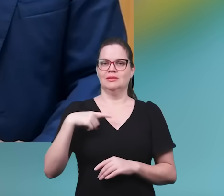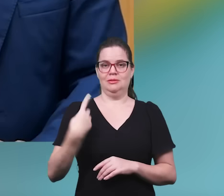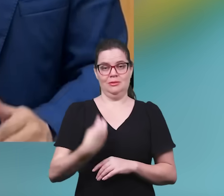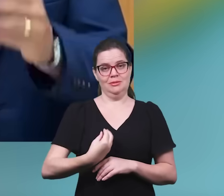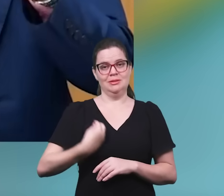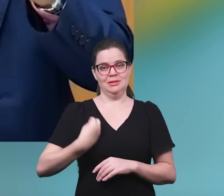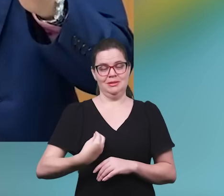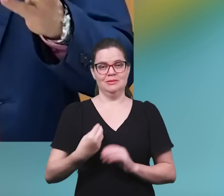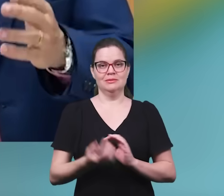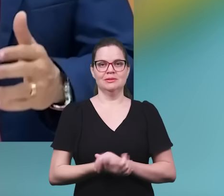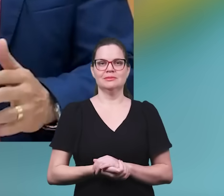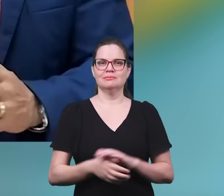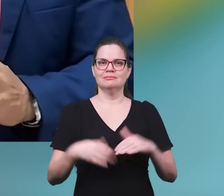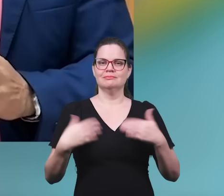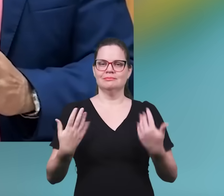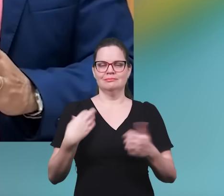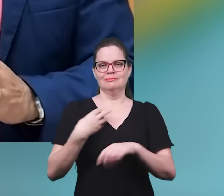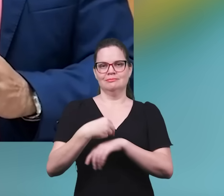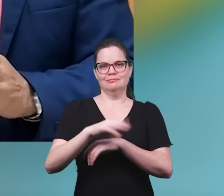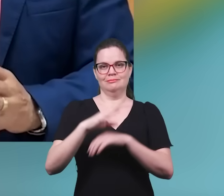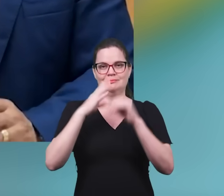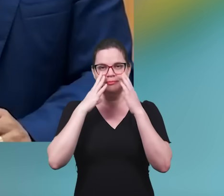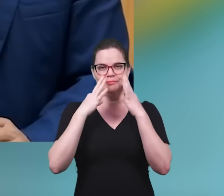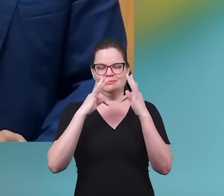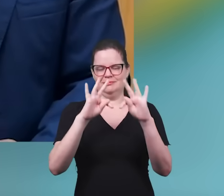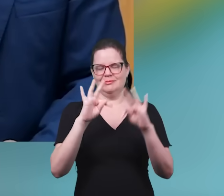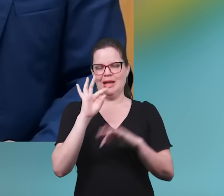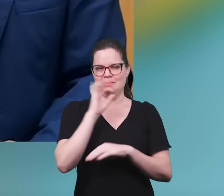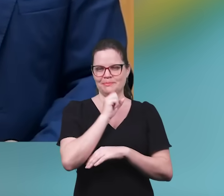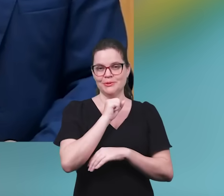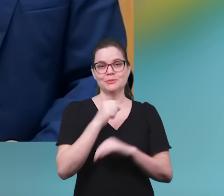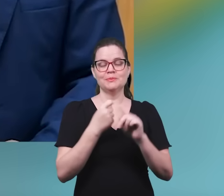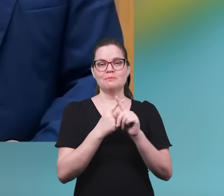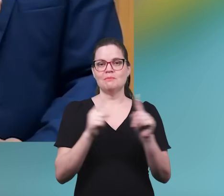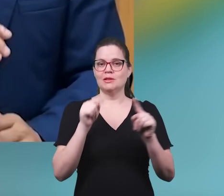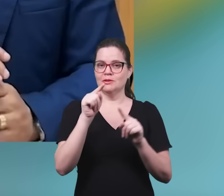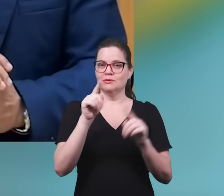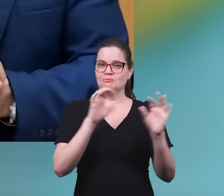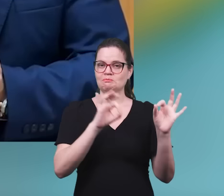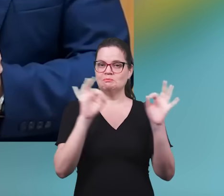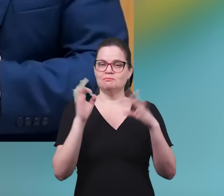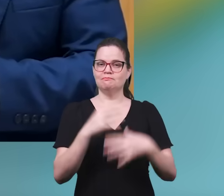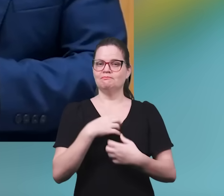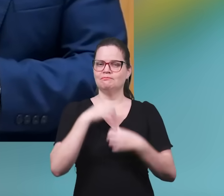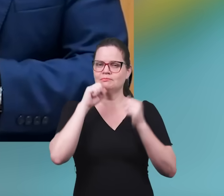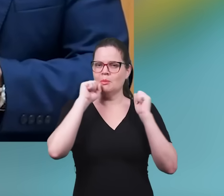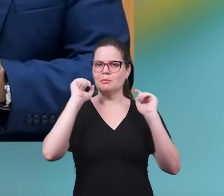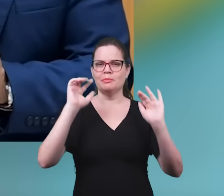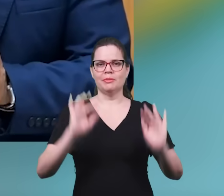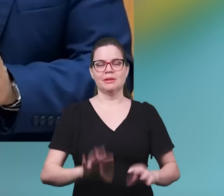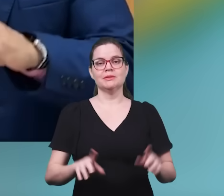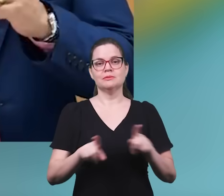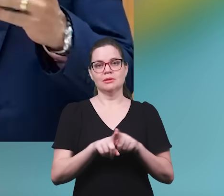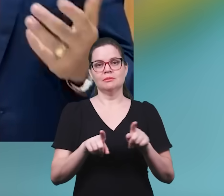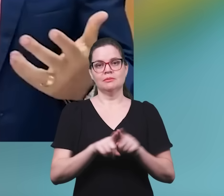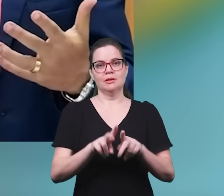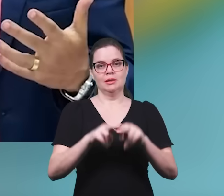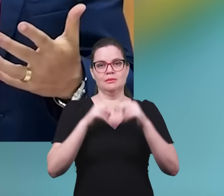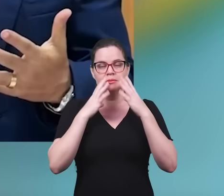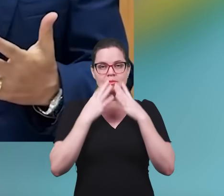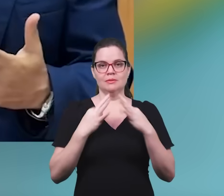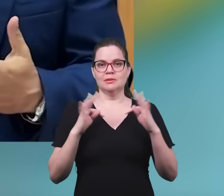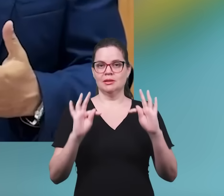vidas. Então nós queremos aqui deixar esse breve testemunho e que ele possa edificar a sua vida, querido irmão, que através